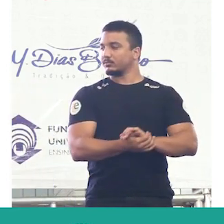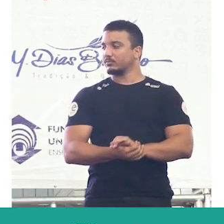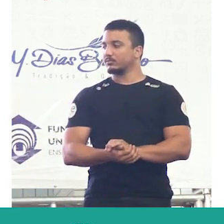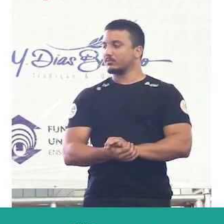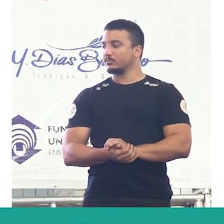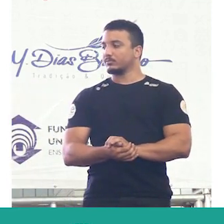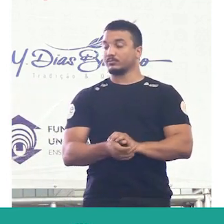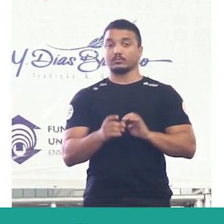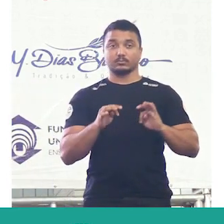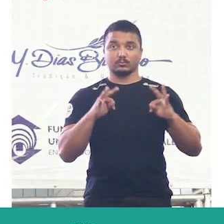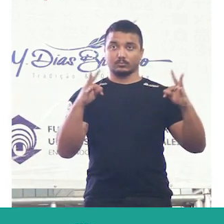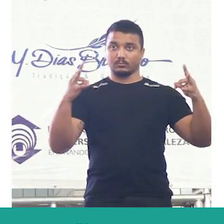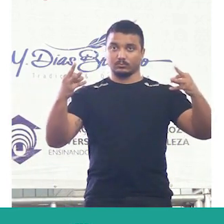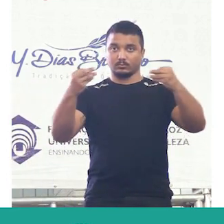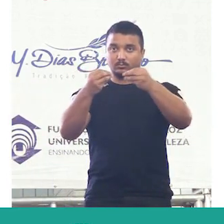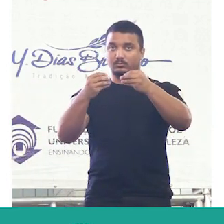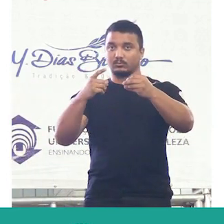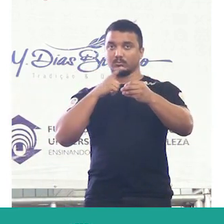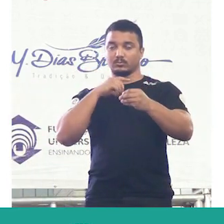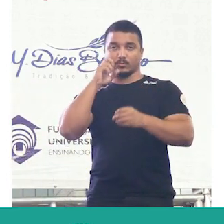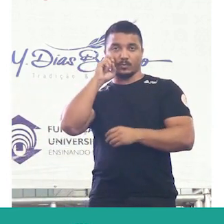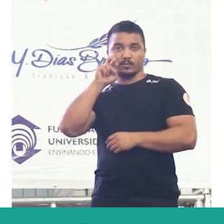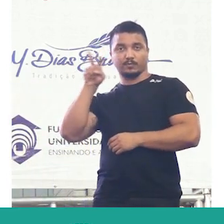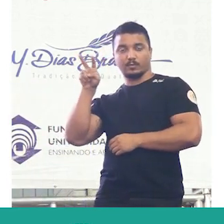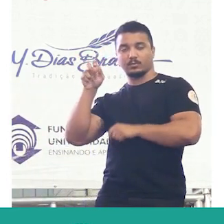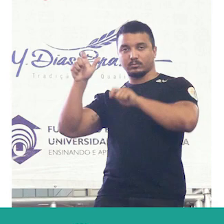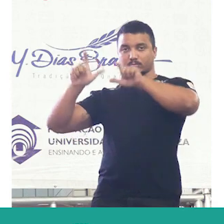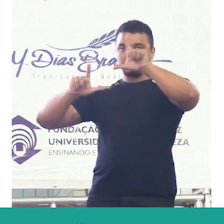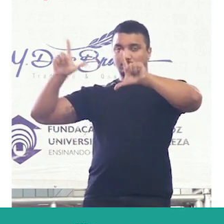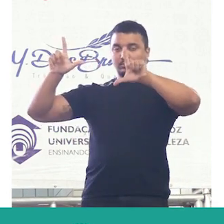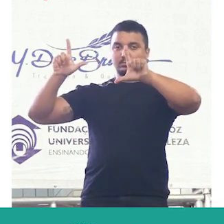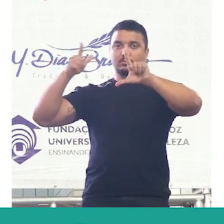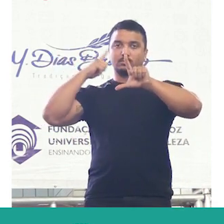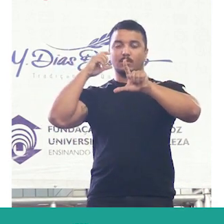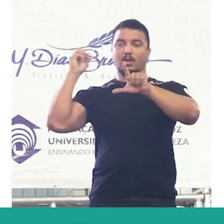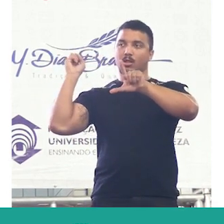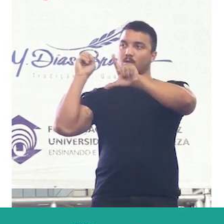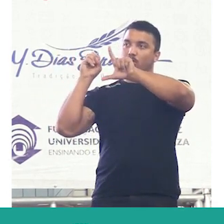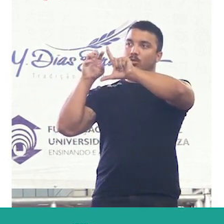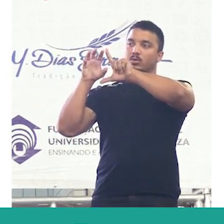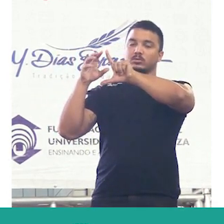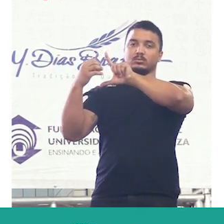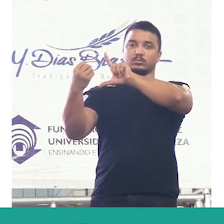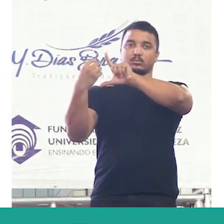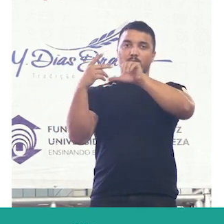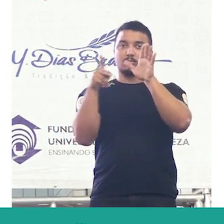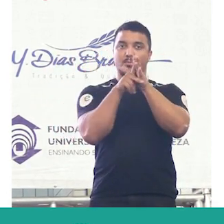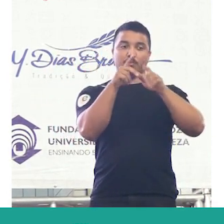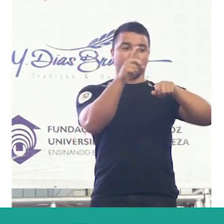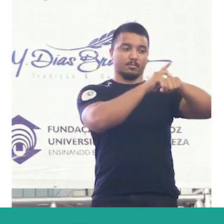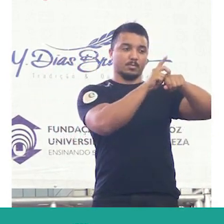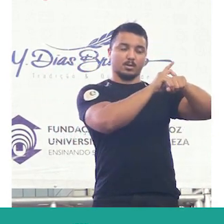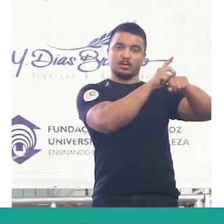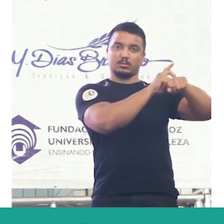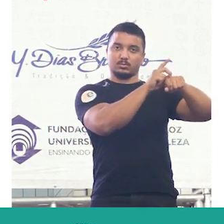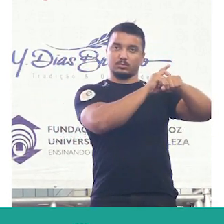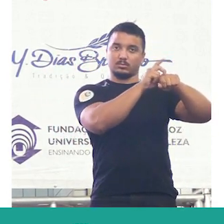atenção. Estão todos aí vendo no painel a luz incidindo num tecido